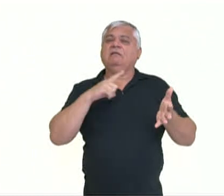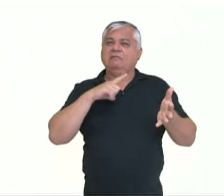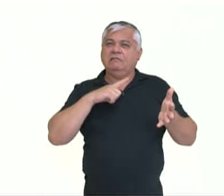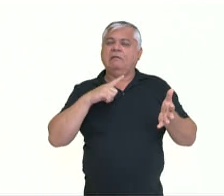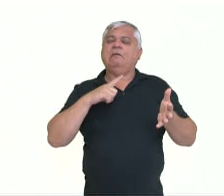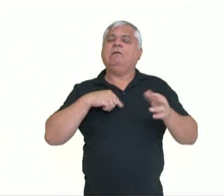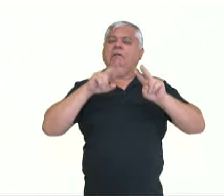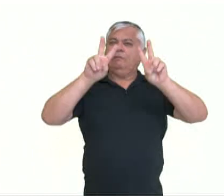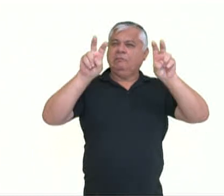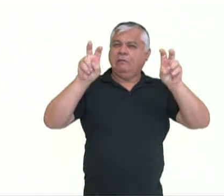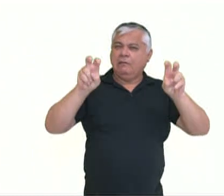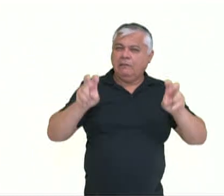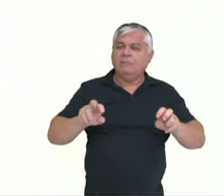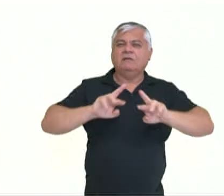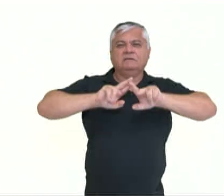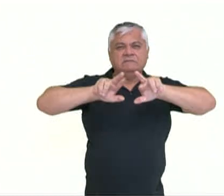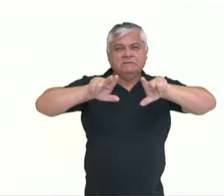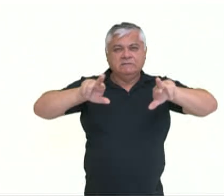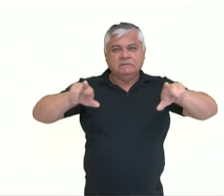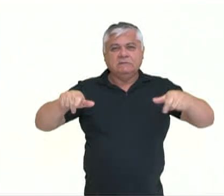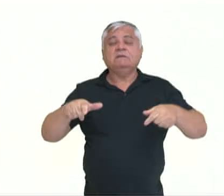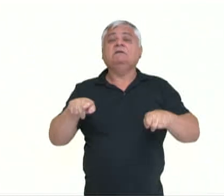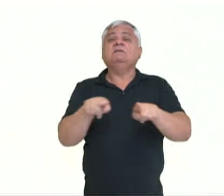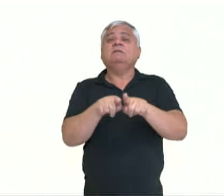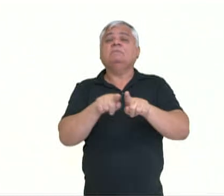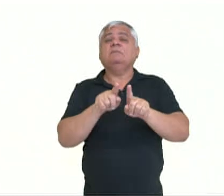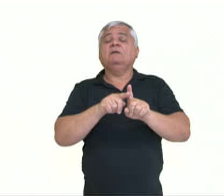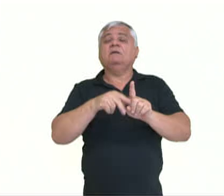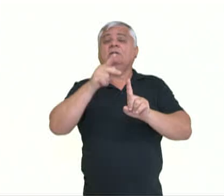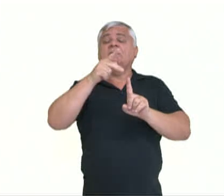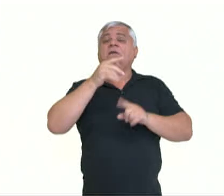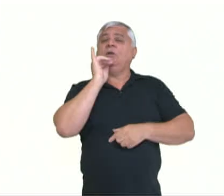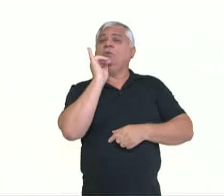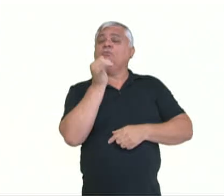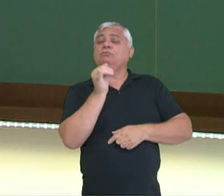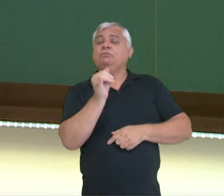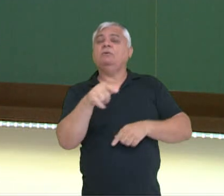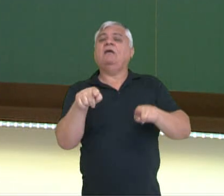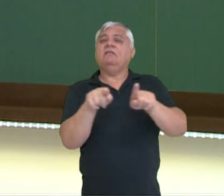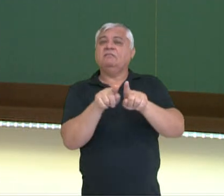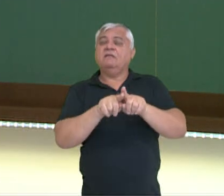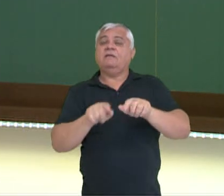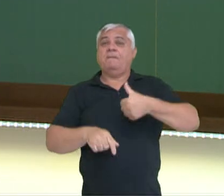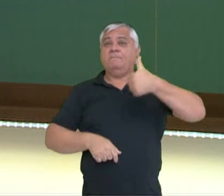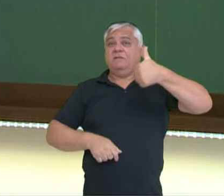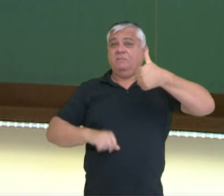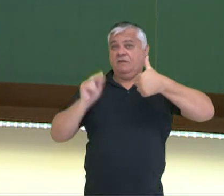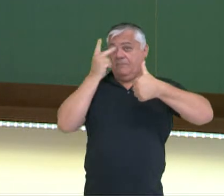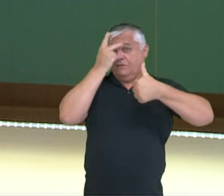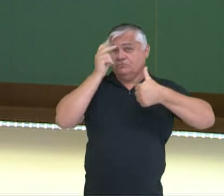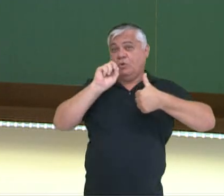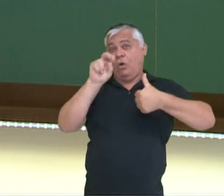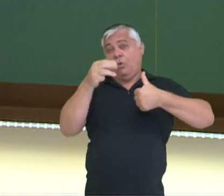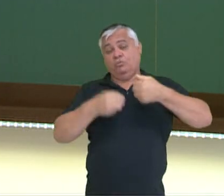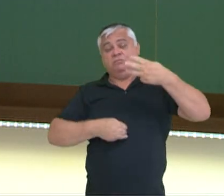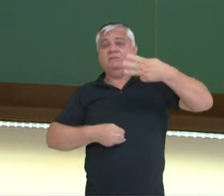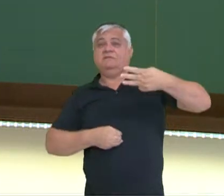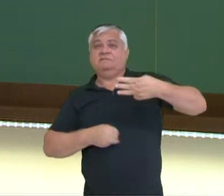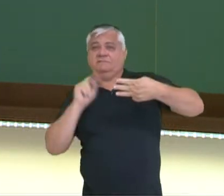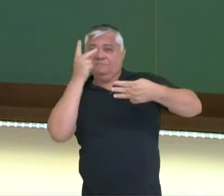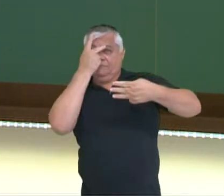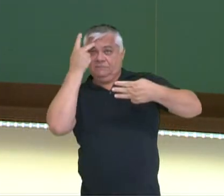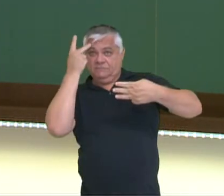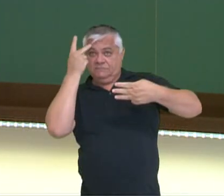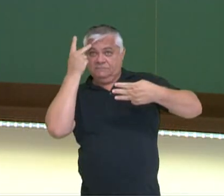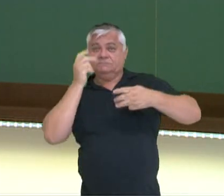Enredo tem fatos variados. E o narrador pode ter foco narrativo em primeira ou terceira pessoa.